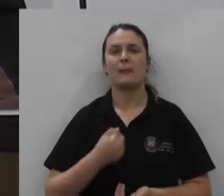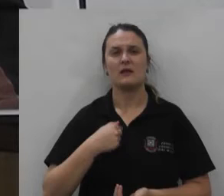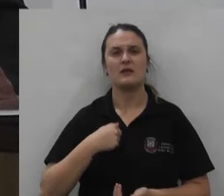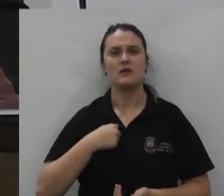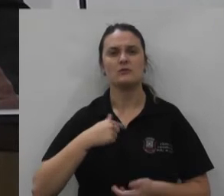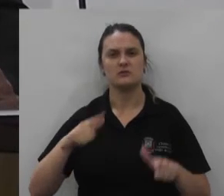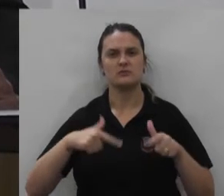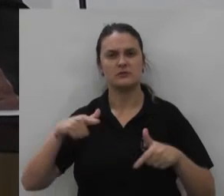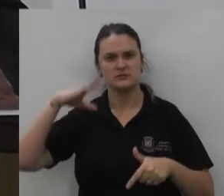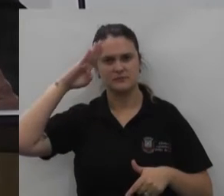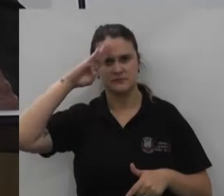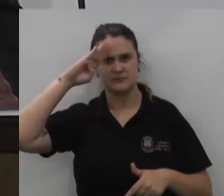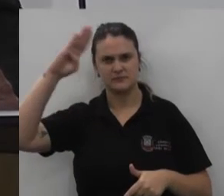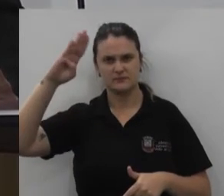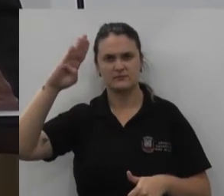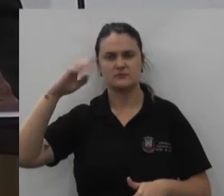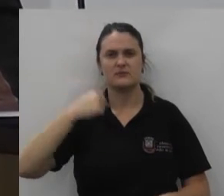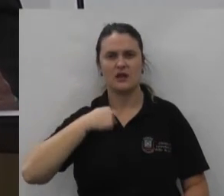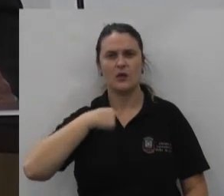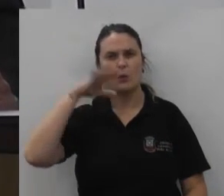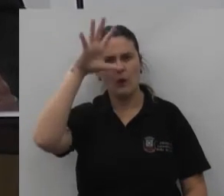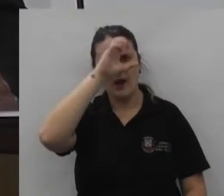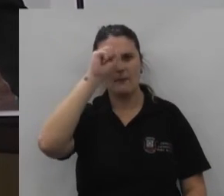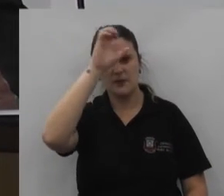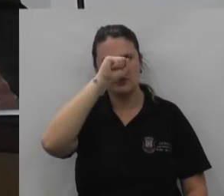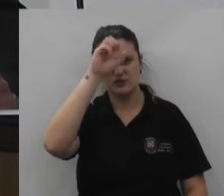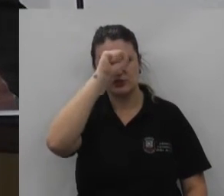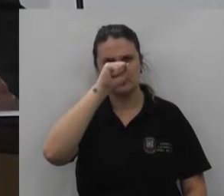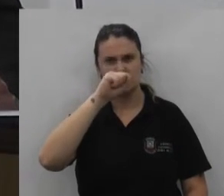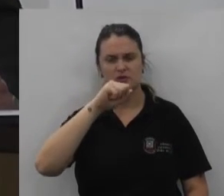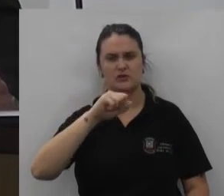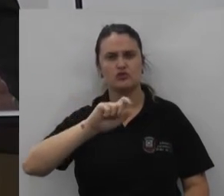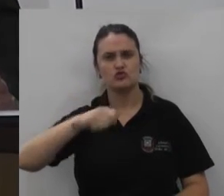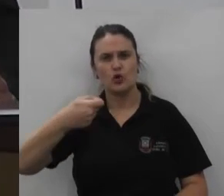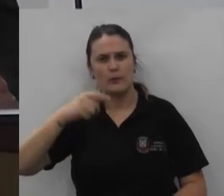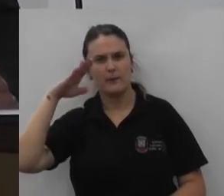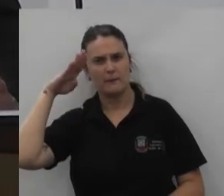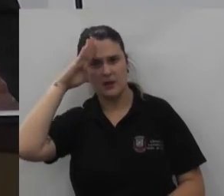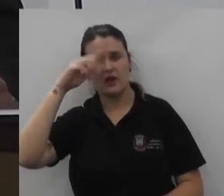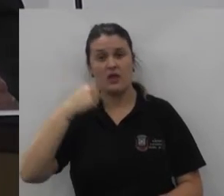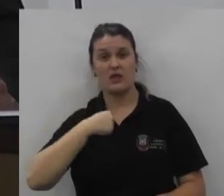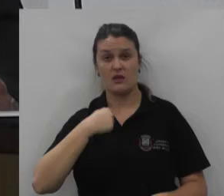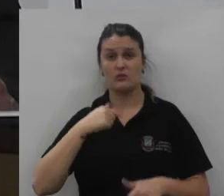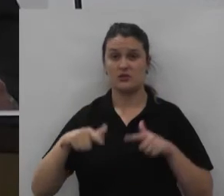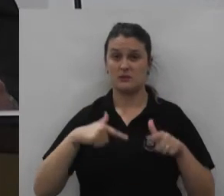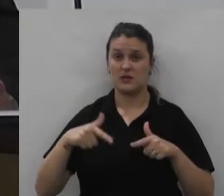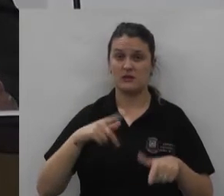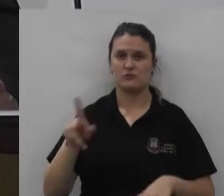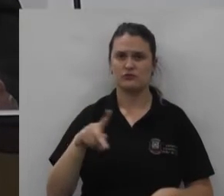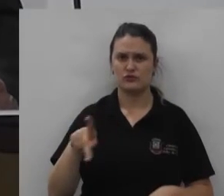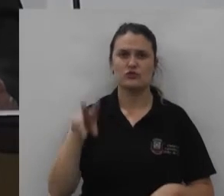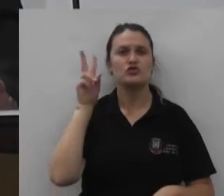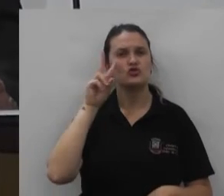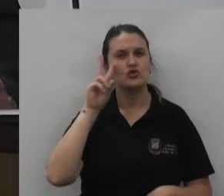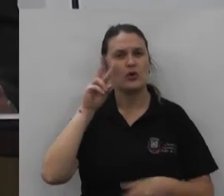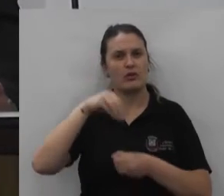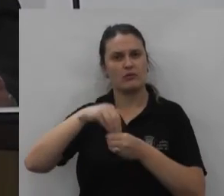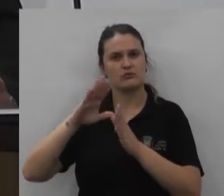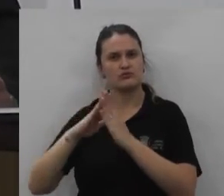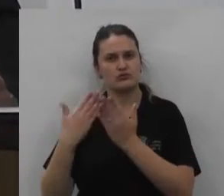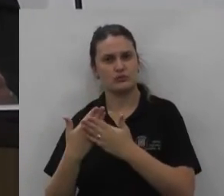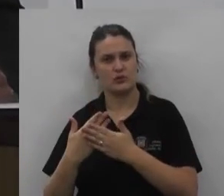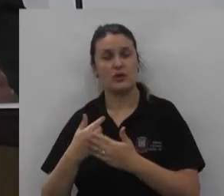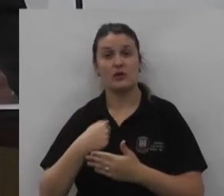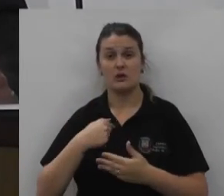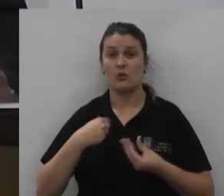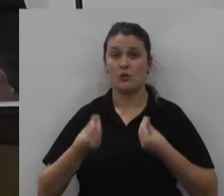eu, quando fui militar, tive a oportunidade de aprender a parte militar, e quando fui professor, a parte da história das escolas.